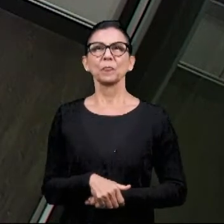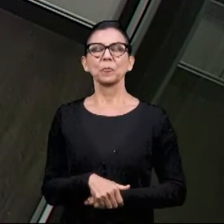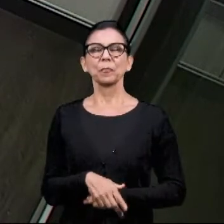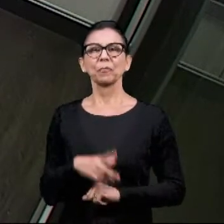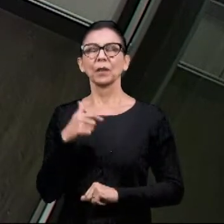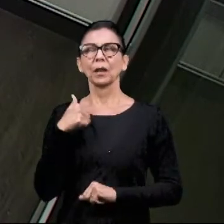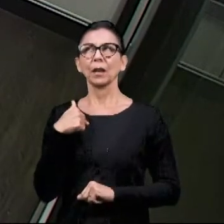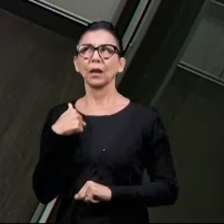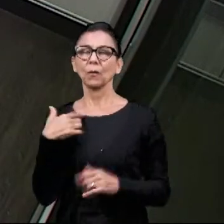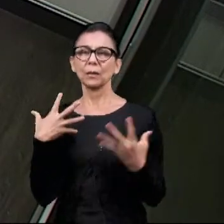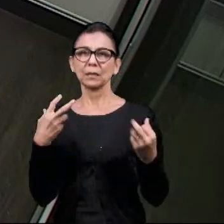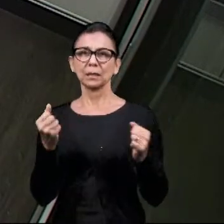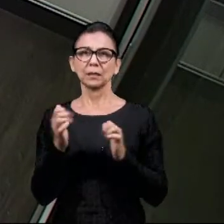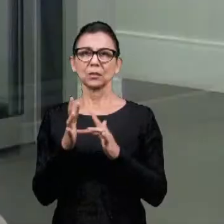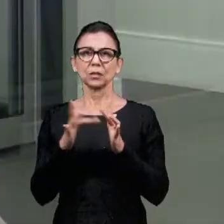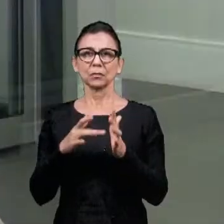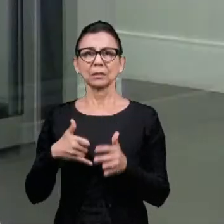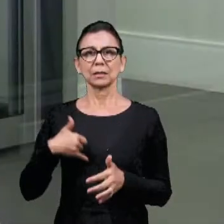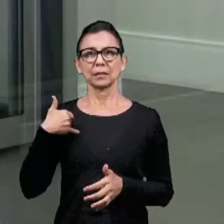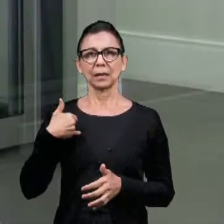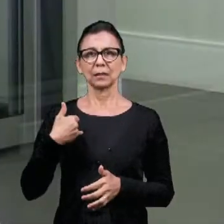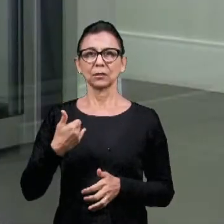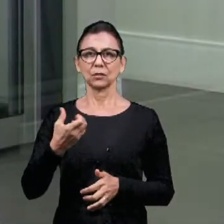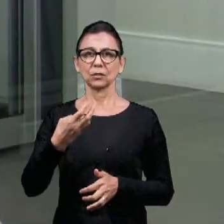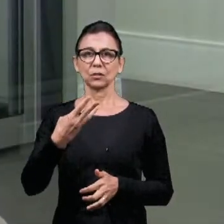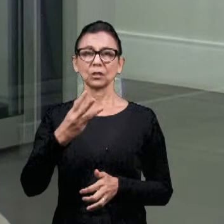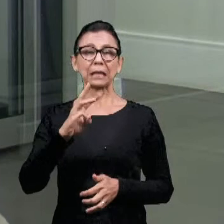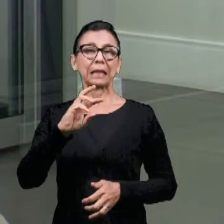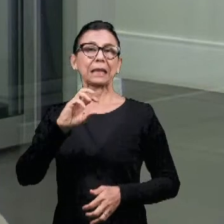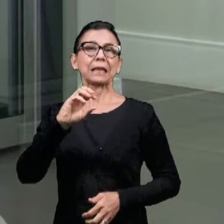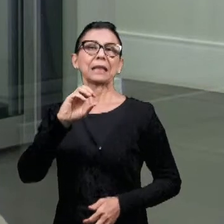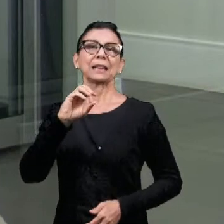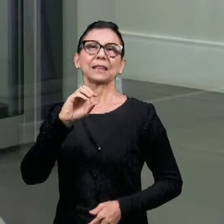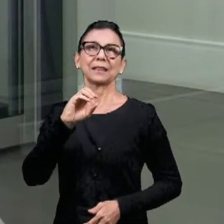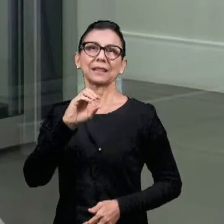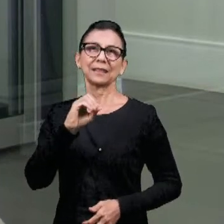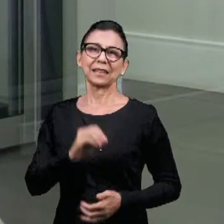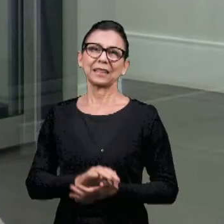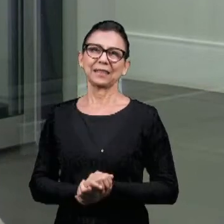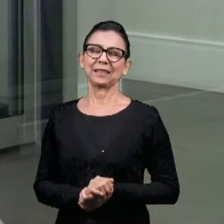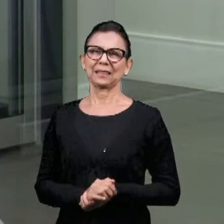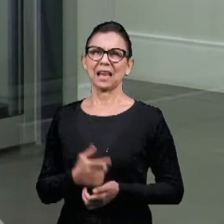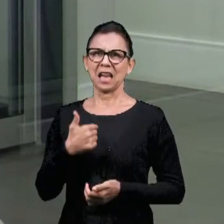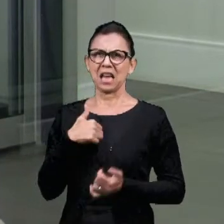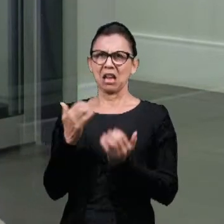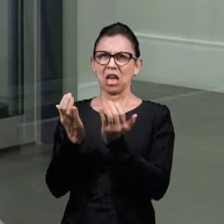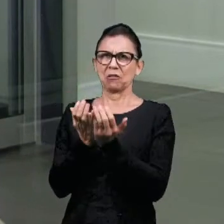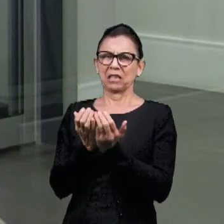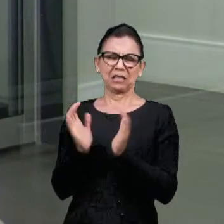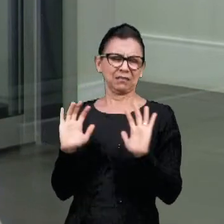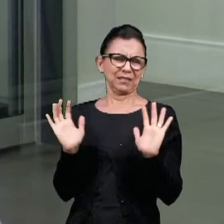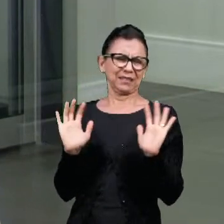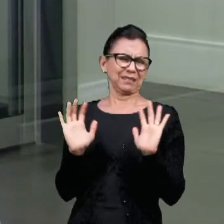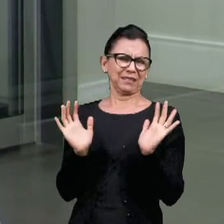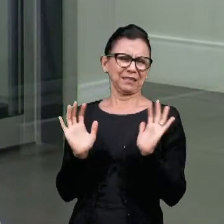converti com 30 anos. Resistia o evangelho pela minha